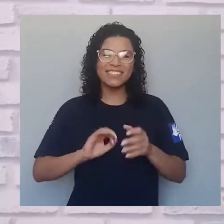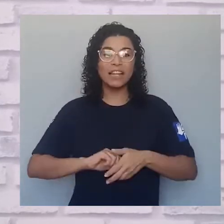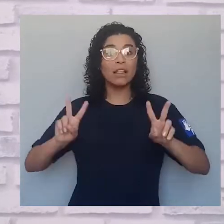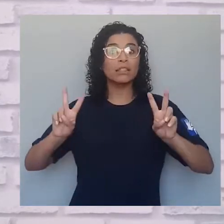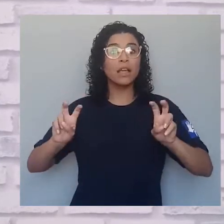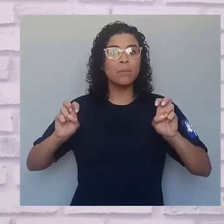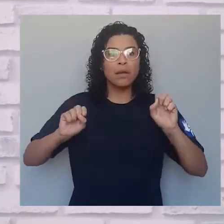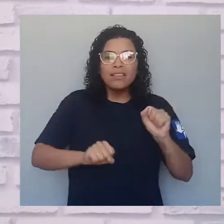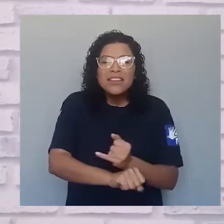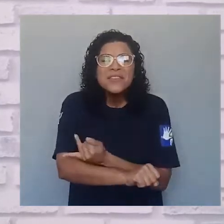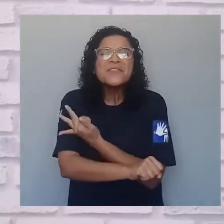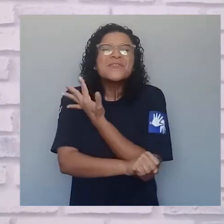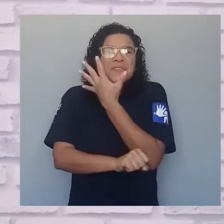o quê?